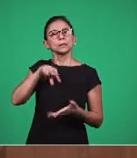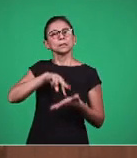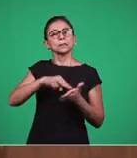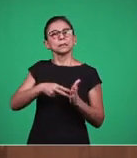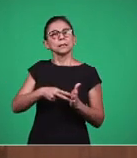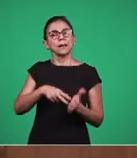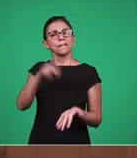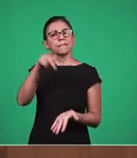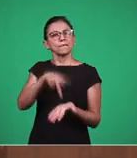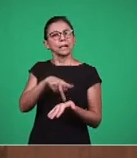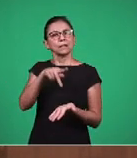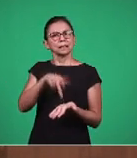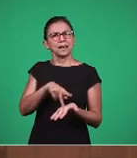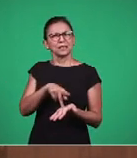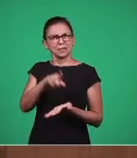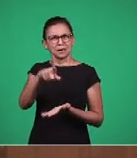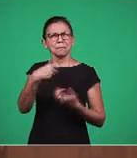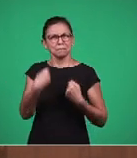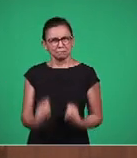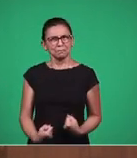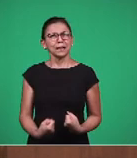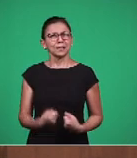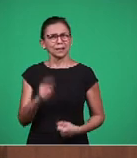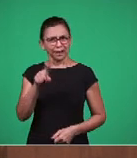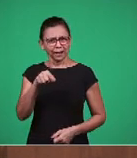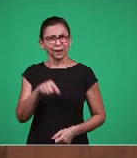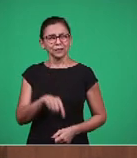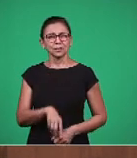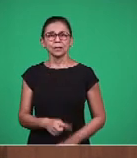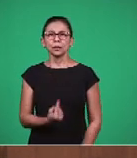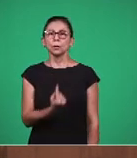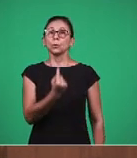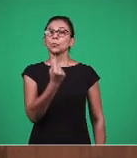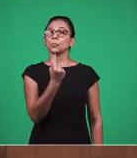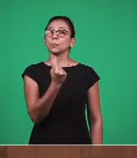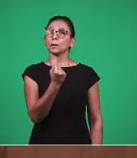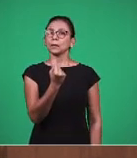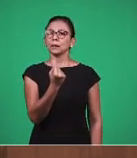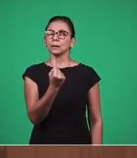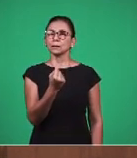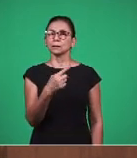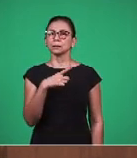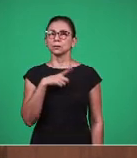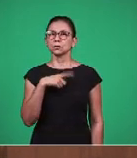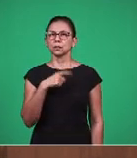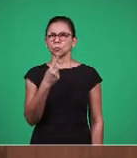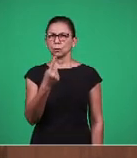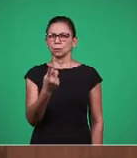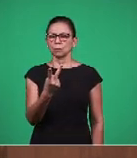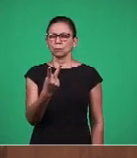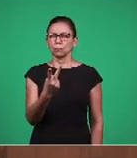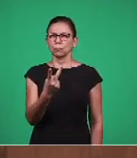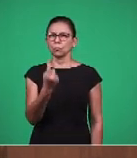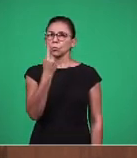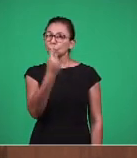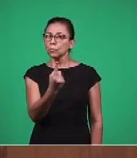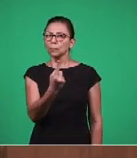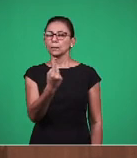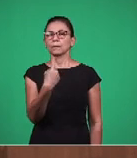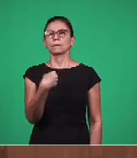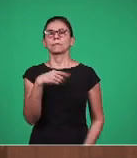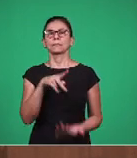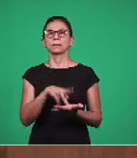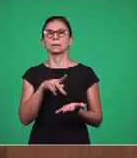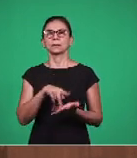existe. E só existe uma verdade. Não existem duas verdades, que é a